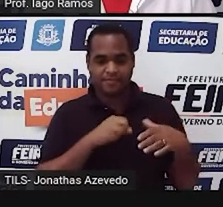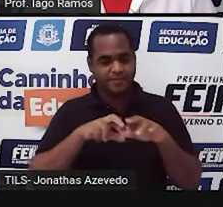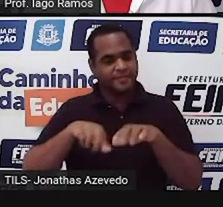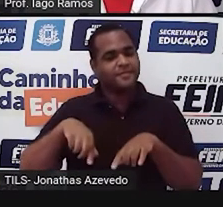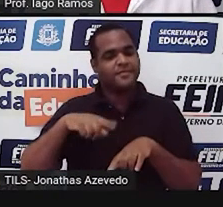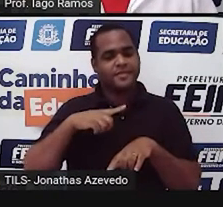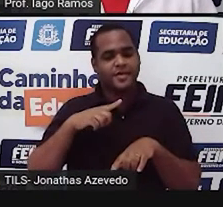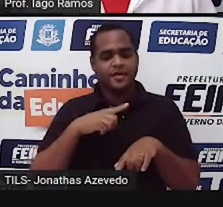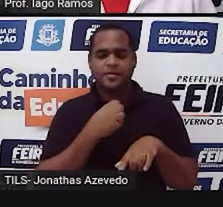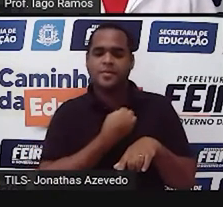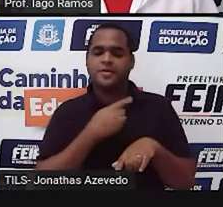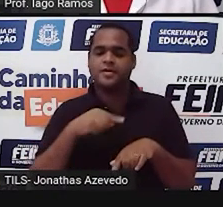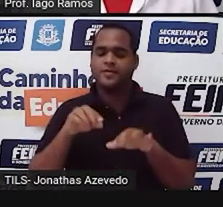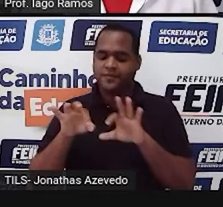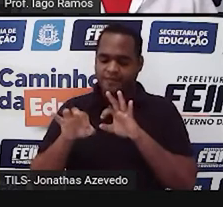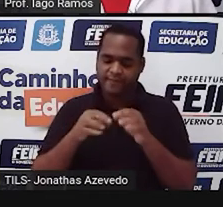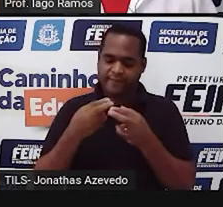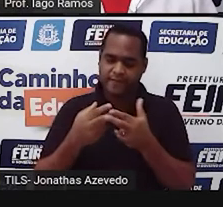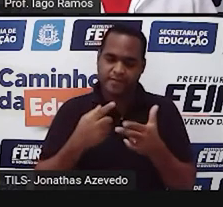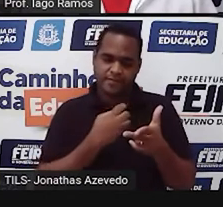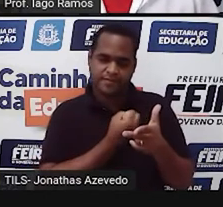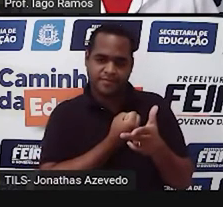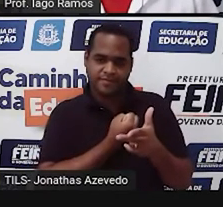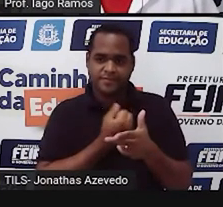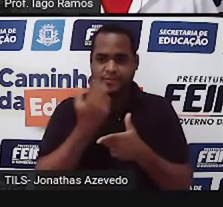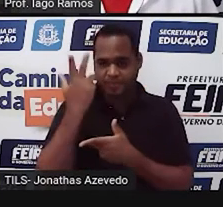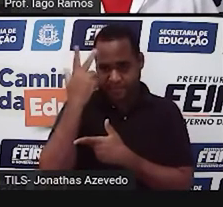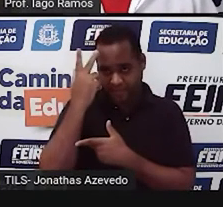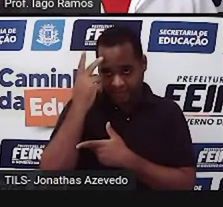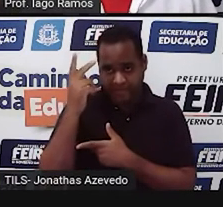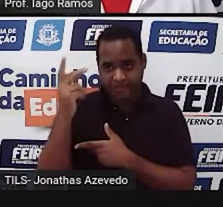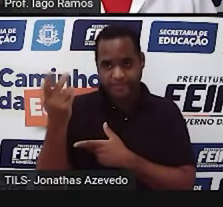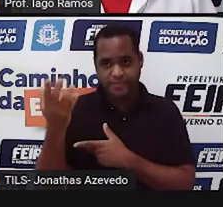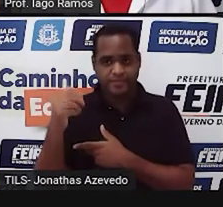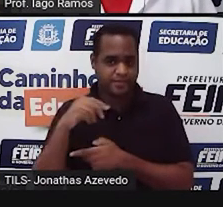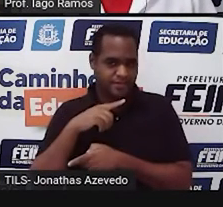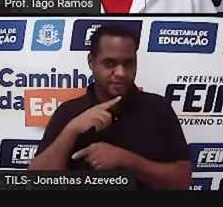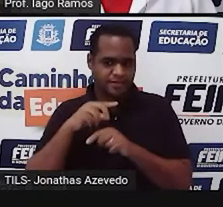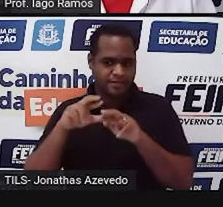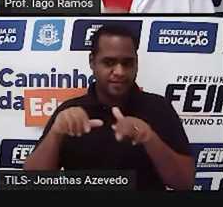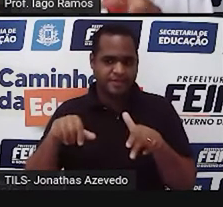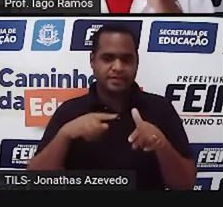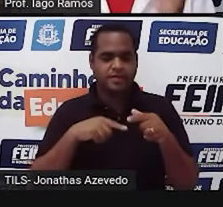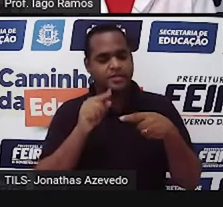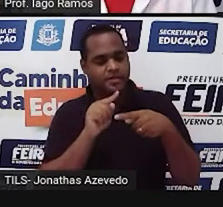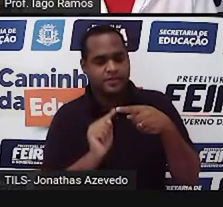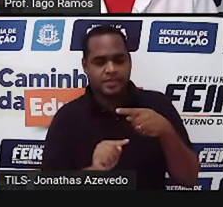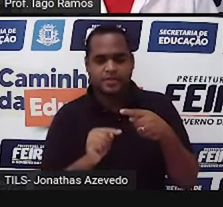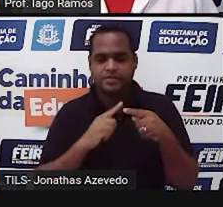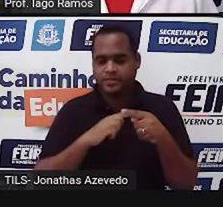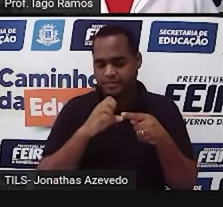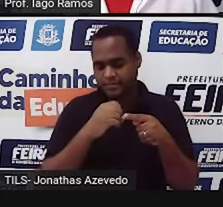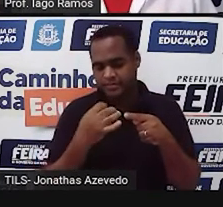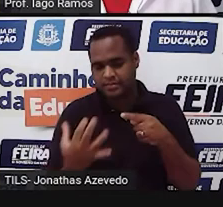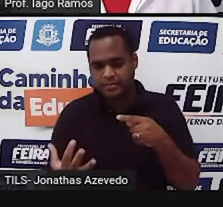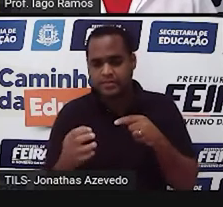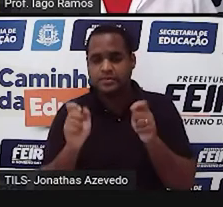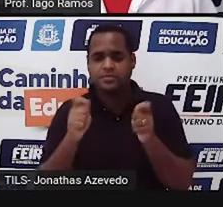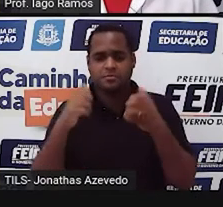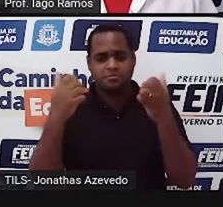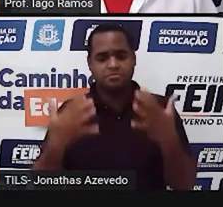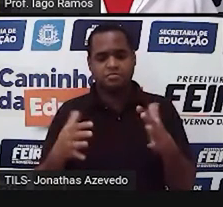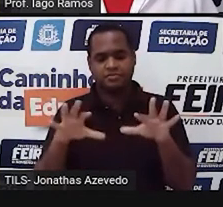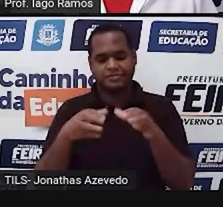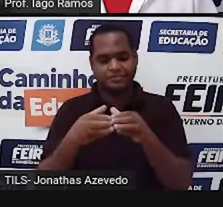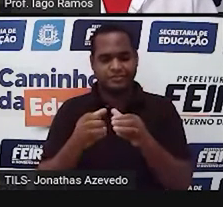números que a gente faz uns naturais os decimais e as frações formam um conjunto de